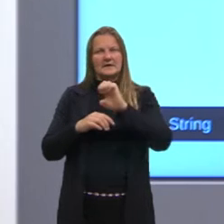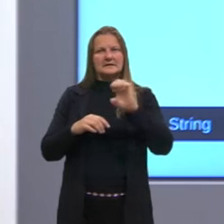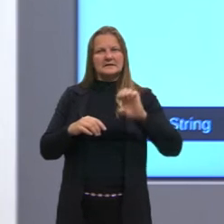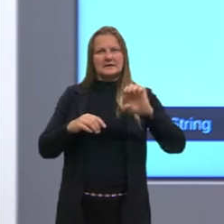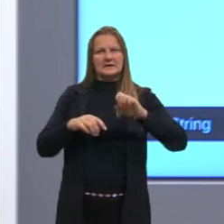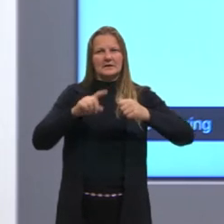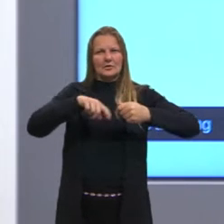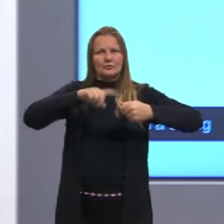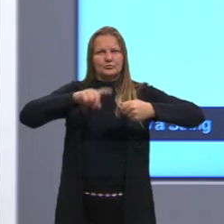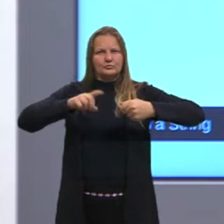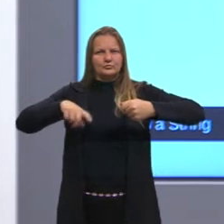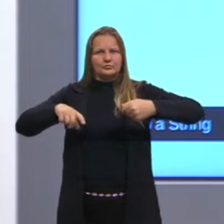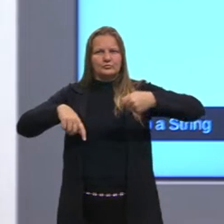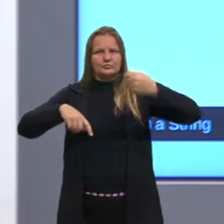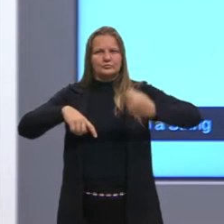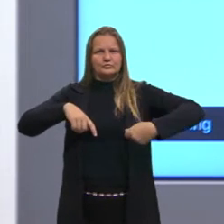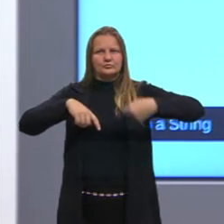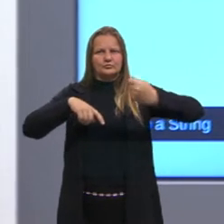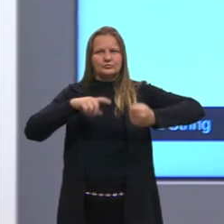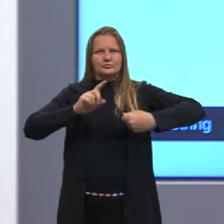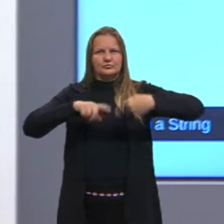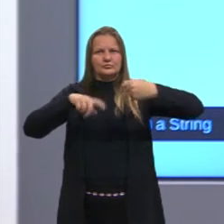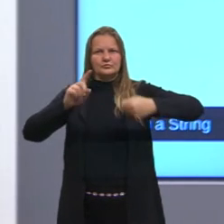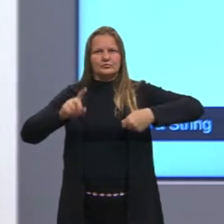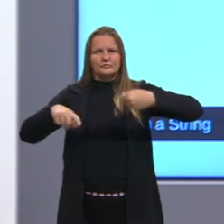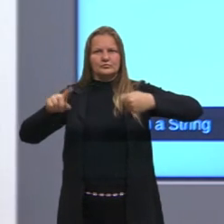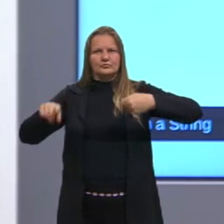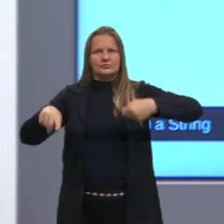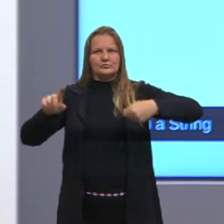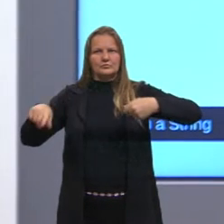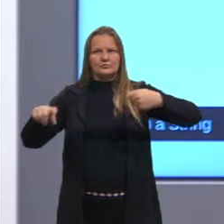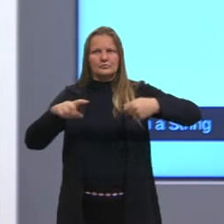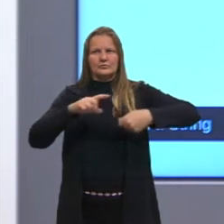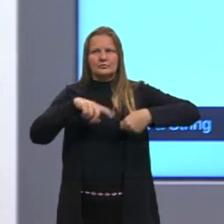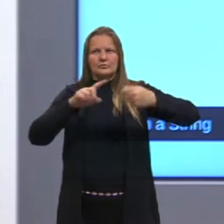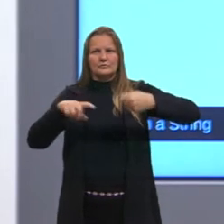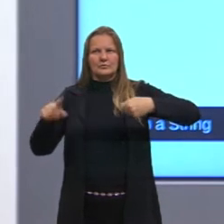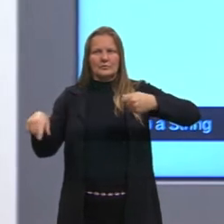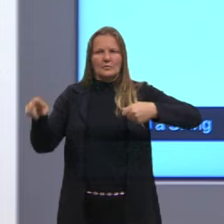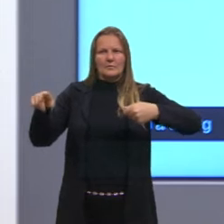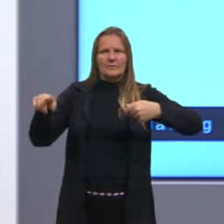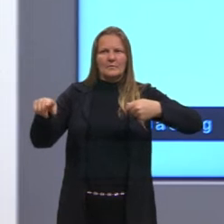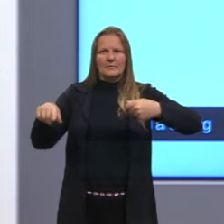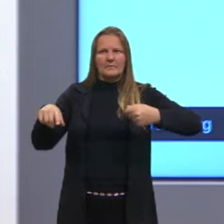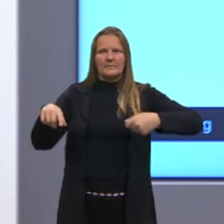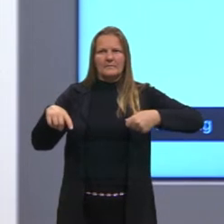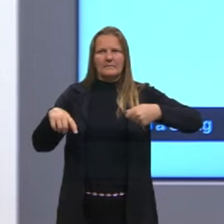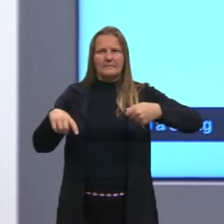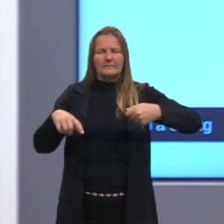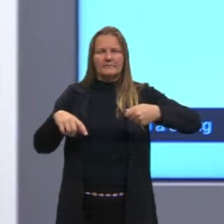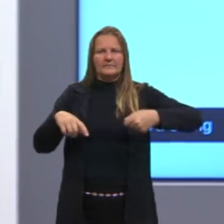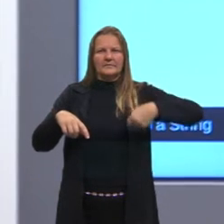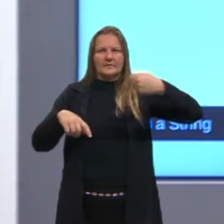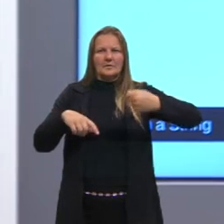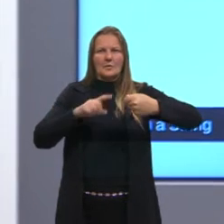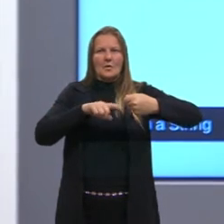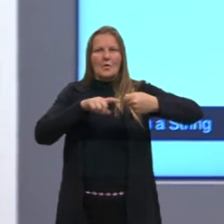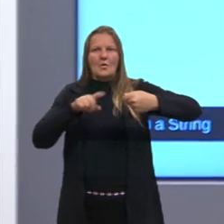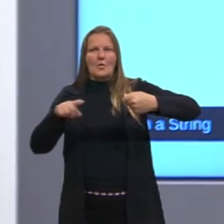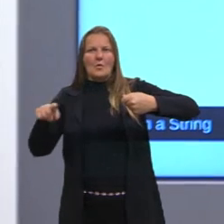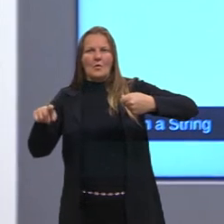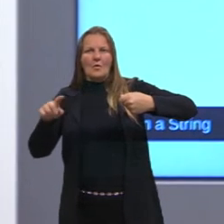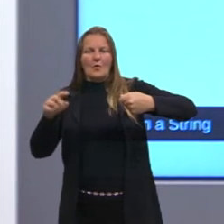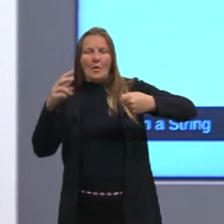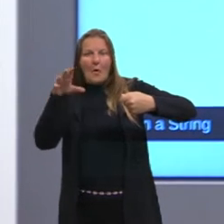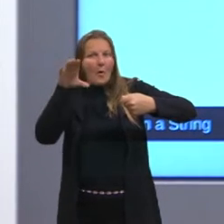esquerda e vai propagando até o final, ó. E vejam que ela volta, ó, parei. Voltou um pouquinho, né? Só